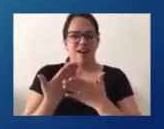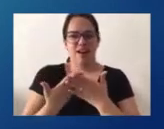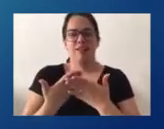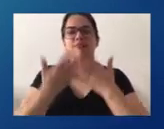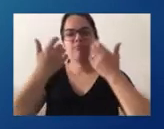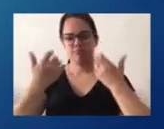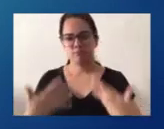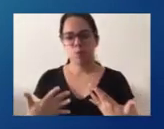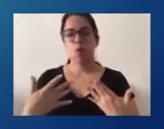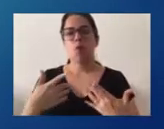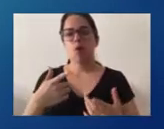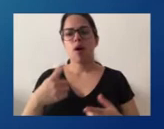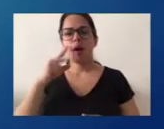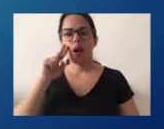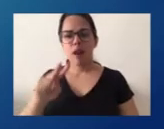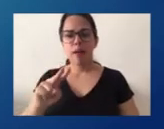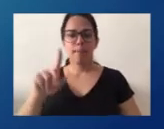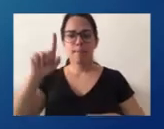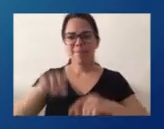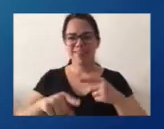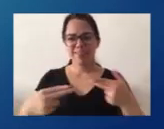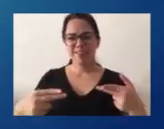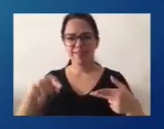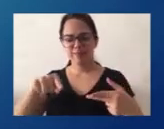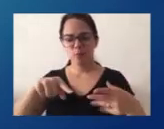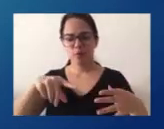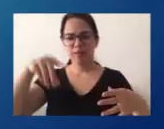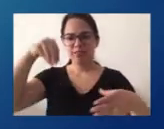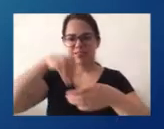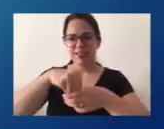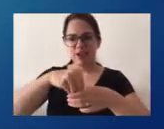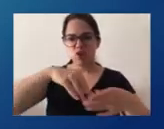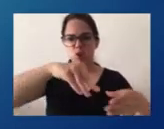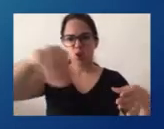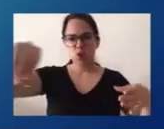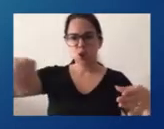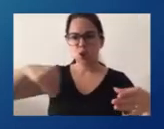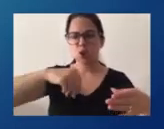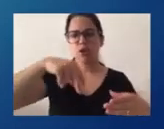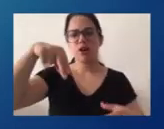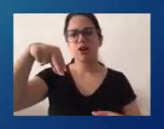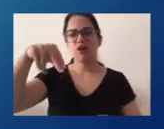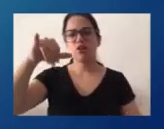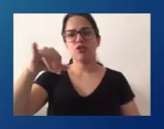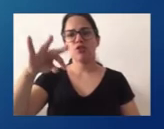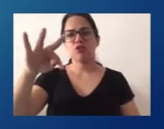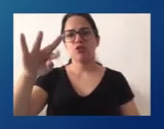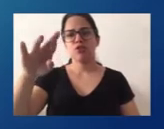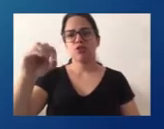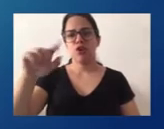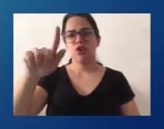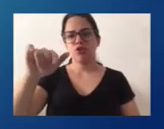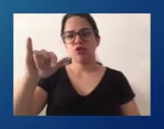E como eu já abordei, né, em aula anterior, a manipulação de materiais conservados em nitrogênio líquido também tem todo esse